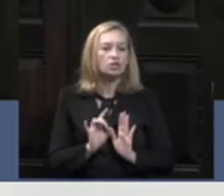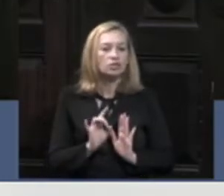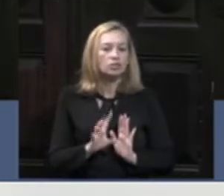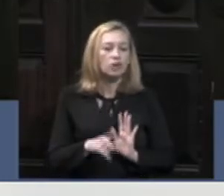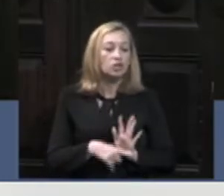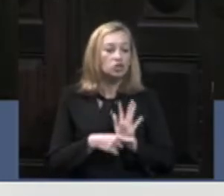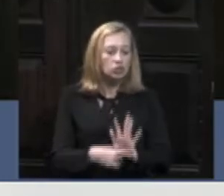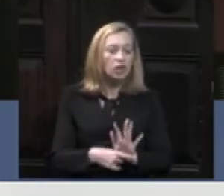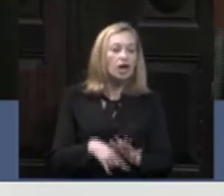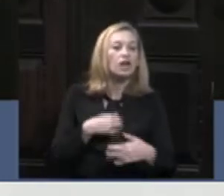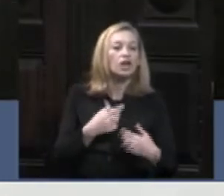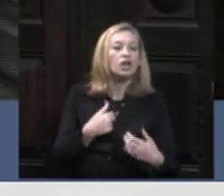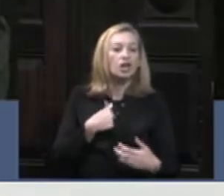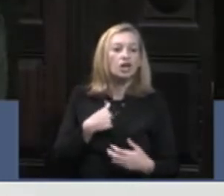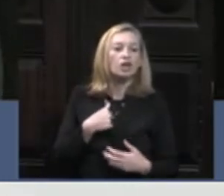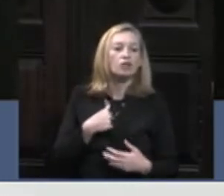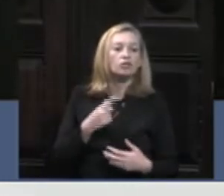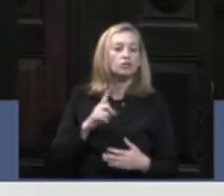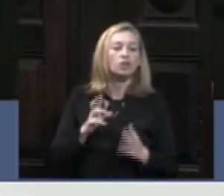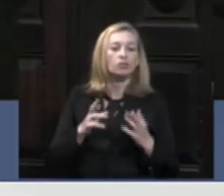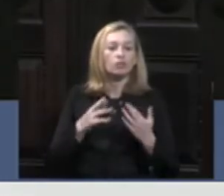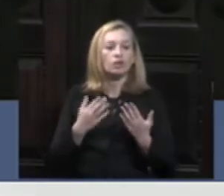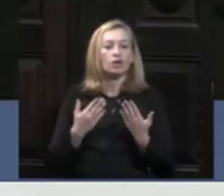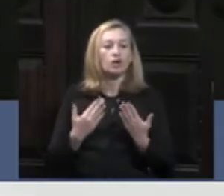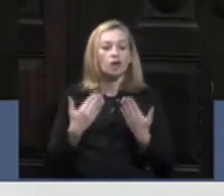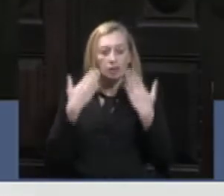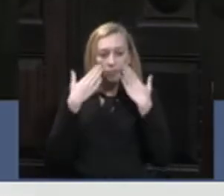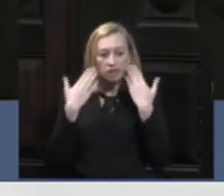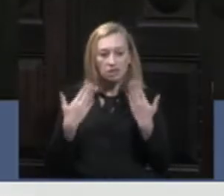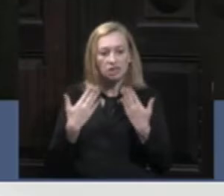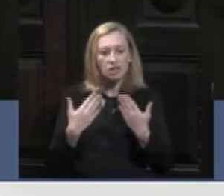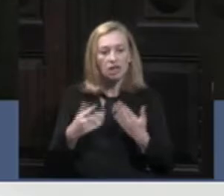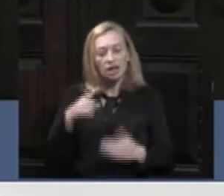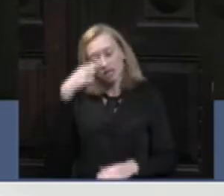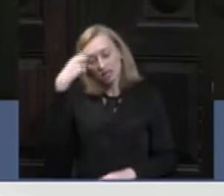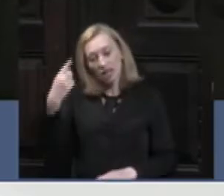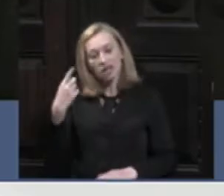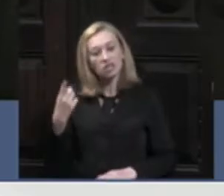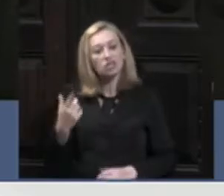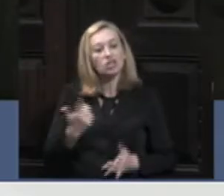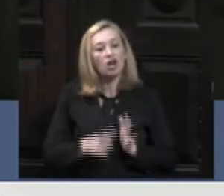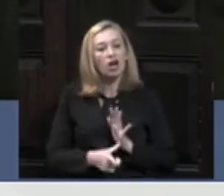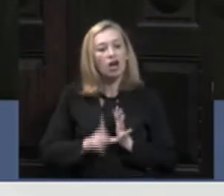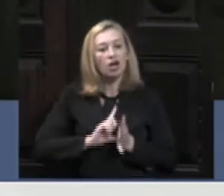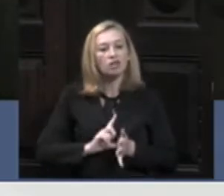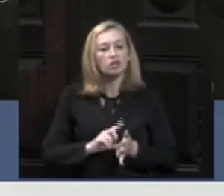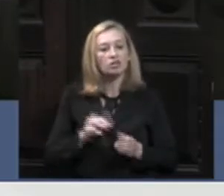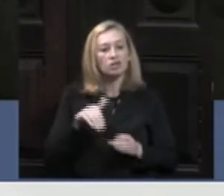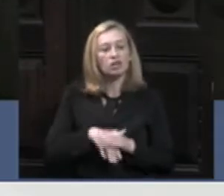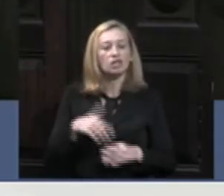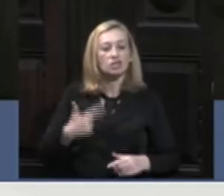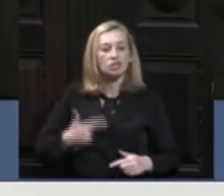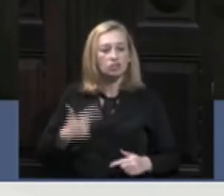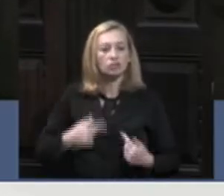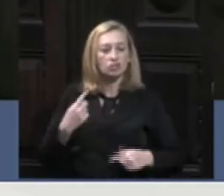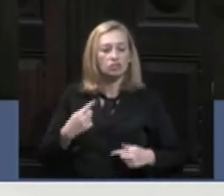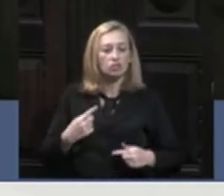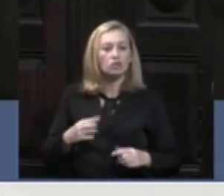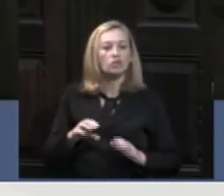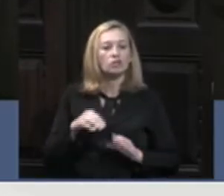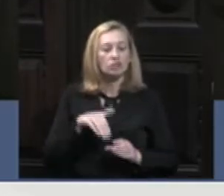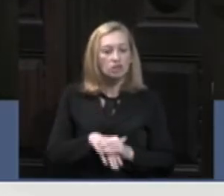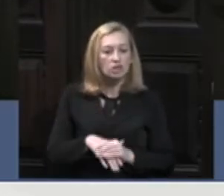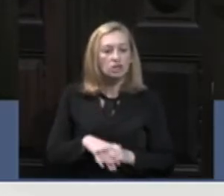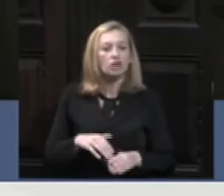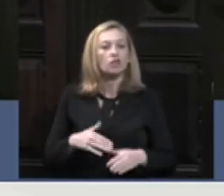projeto, eu não apresentei. A ideia é que antes de voltar à segunda votação, a gente faça uma pequena audiência